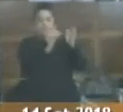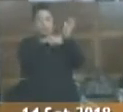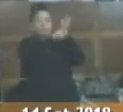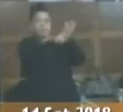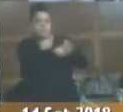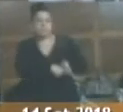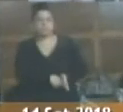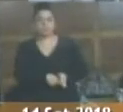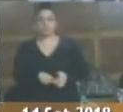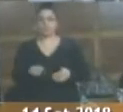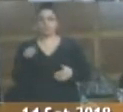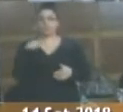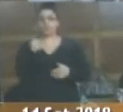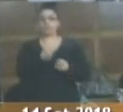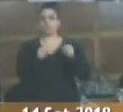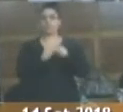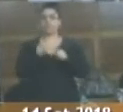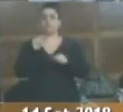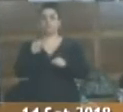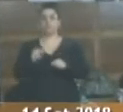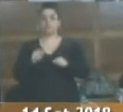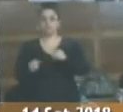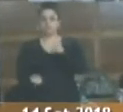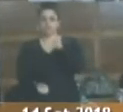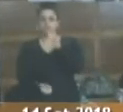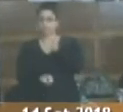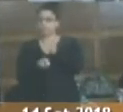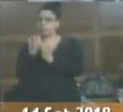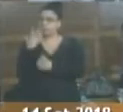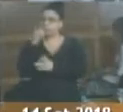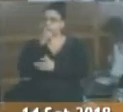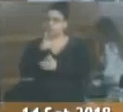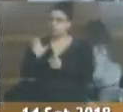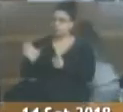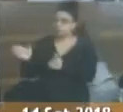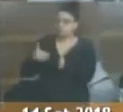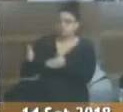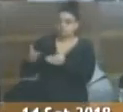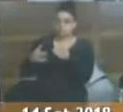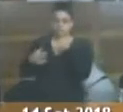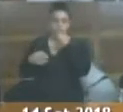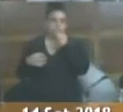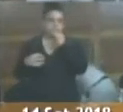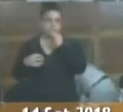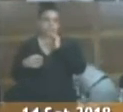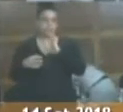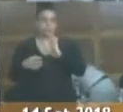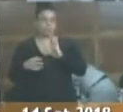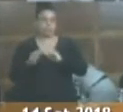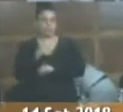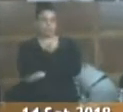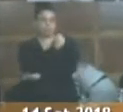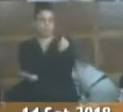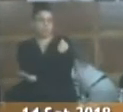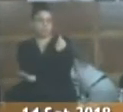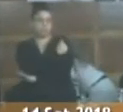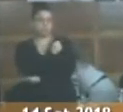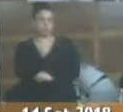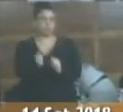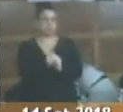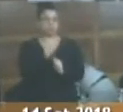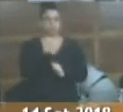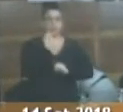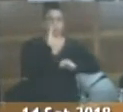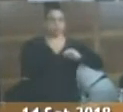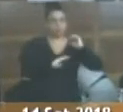nós fizemos? Nós bolamos uma relação ganha-ganha. O que é isso? Os alunos, os professores, as